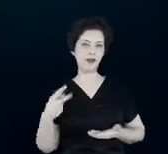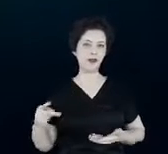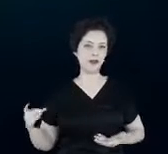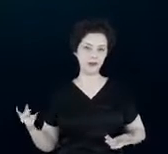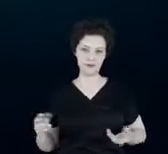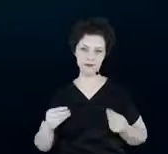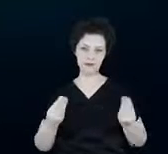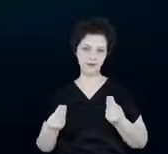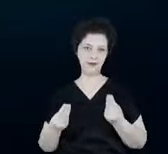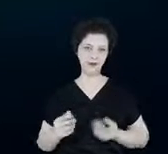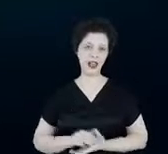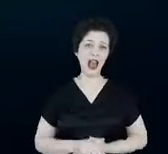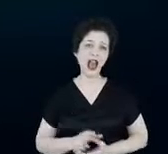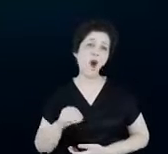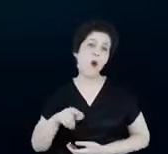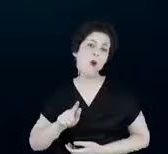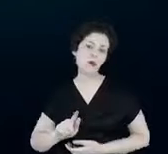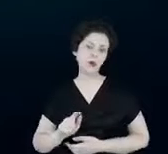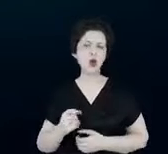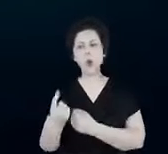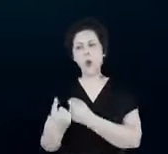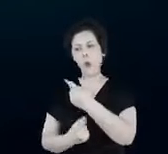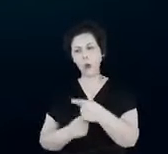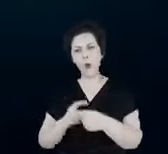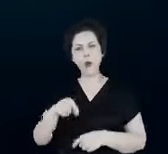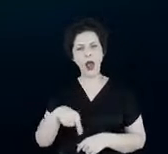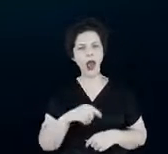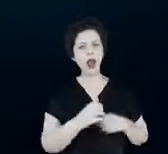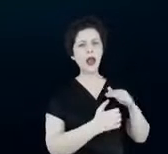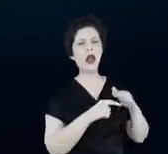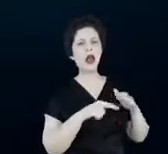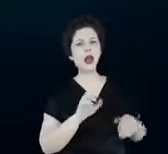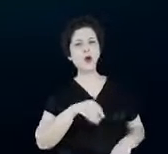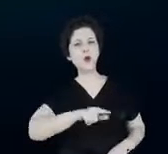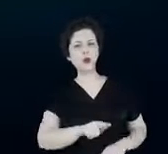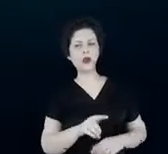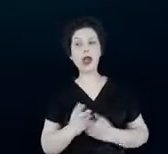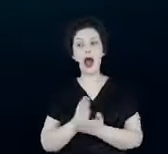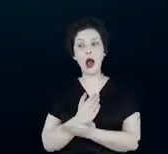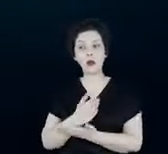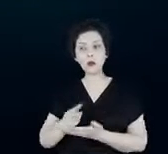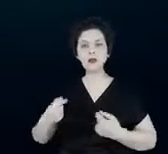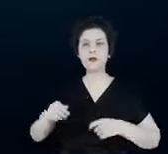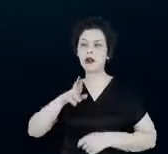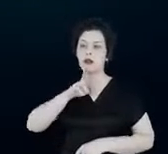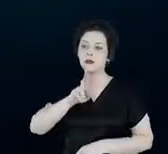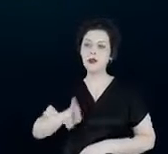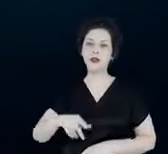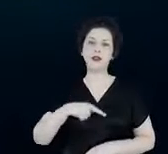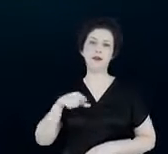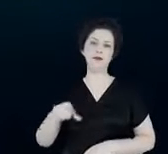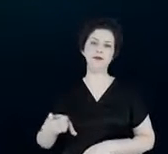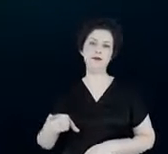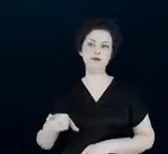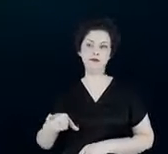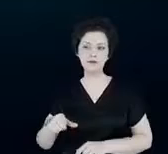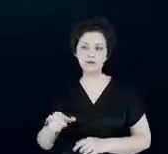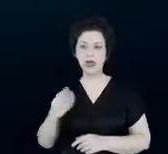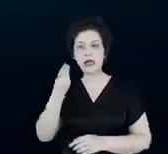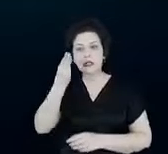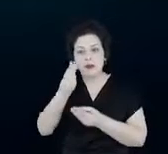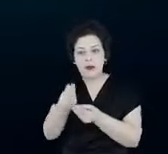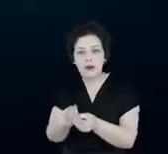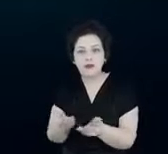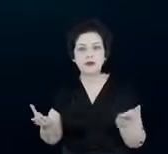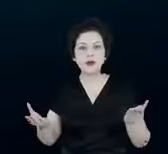pela ninguém long neck algumas coisas somos mais amanhã das empresas são resultado e o resultado vem dessa experiência né a gente veio aqui que o